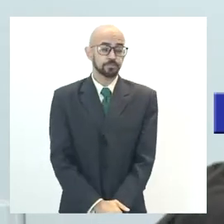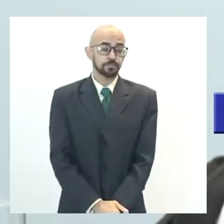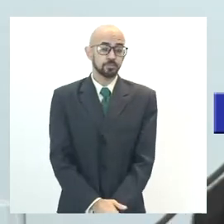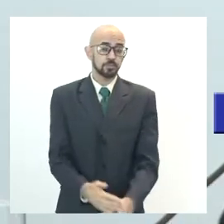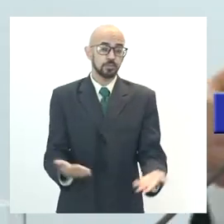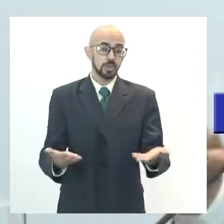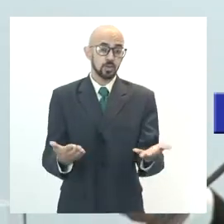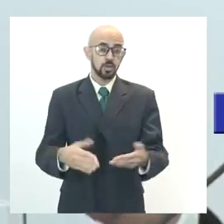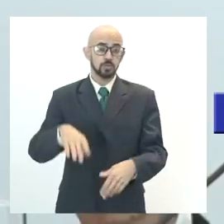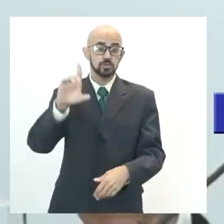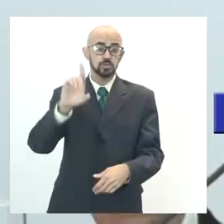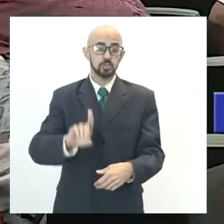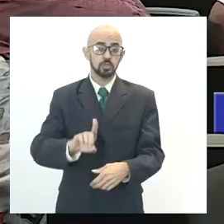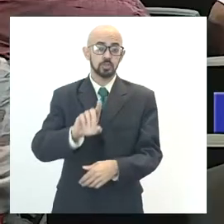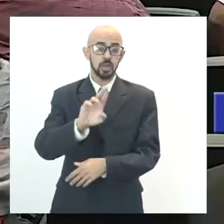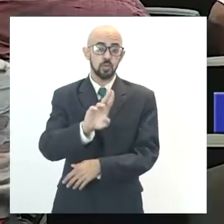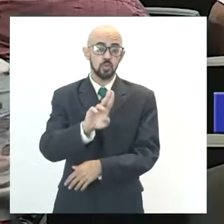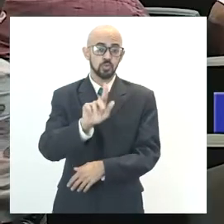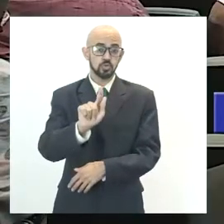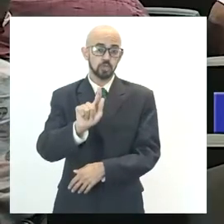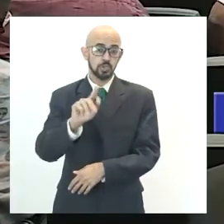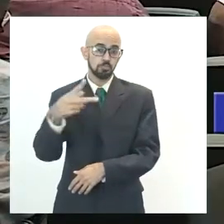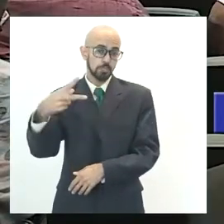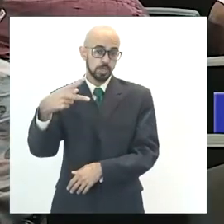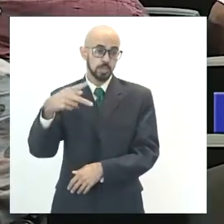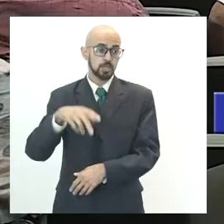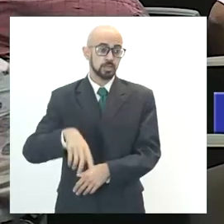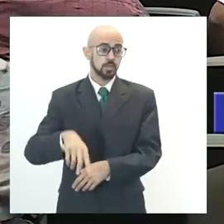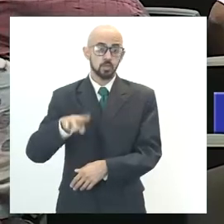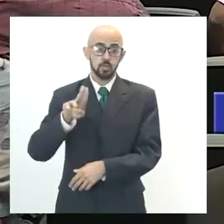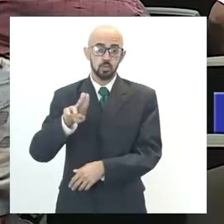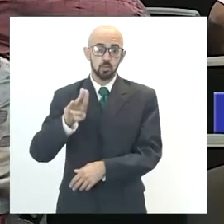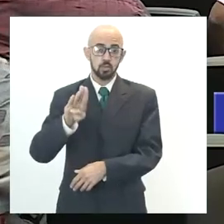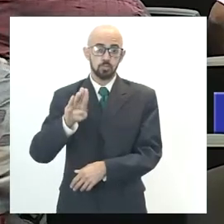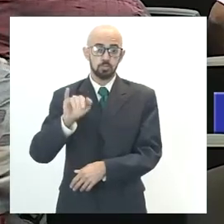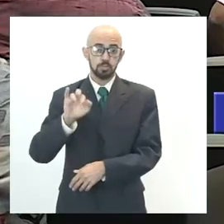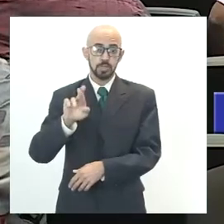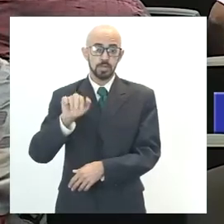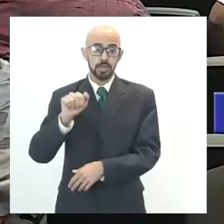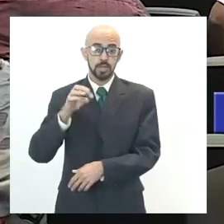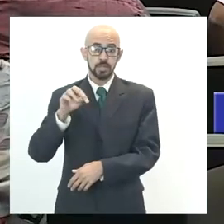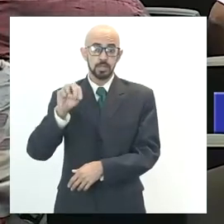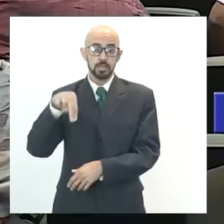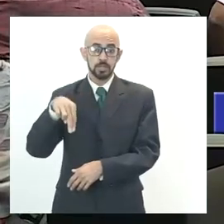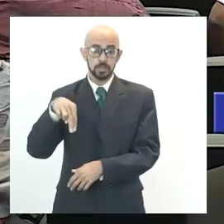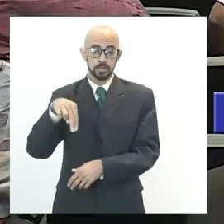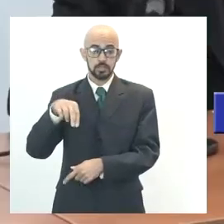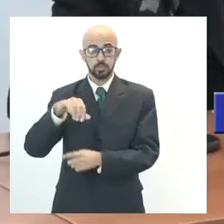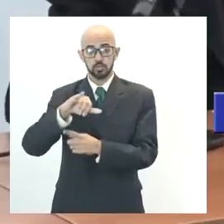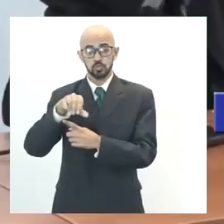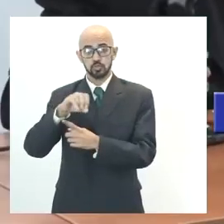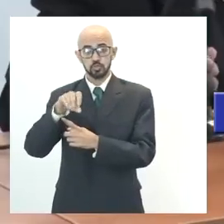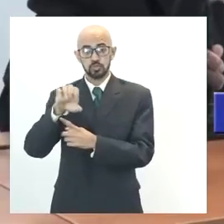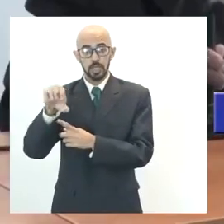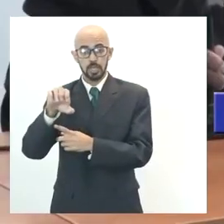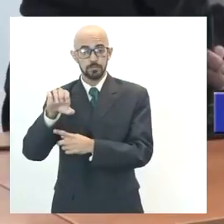o GT nosso Ubiratan José é